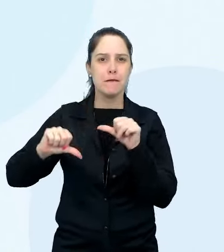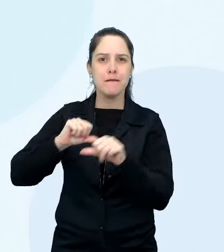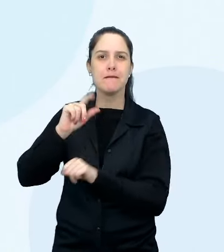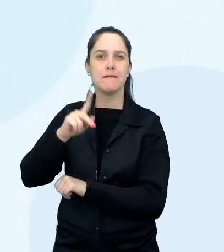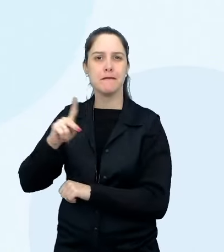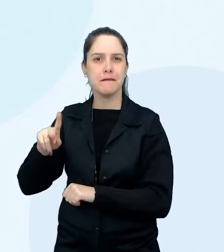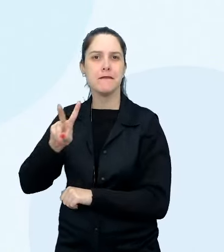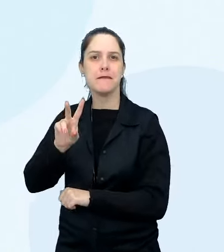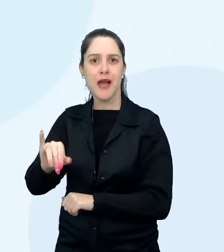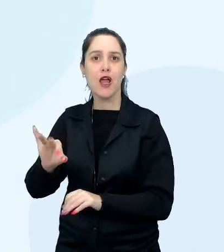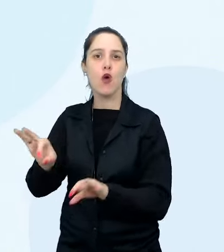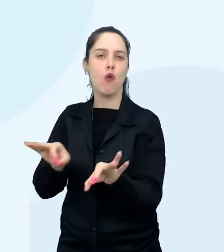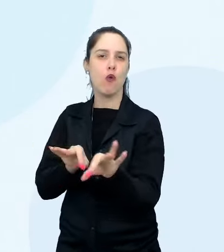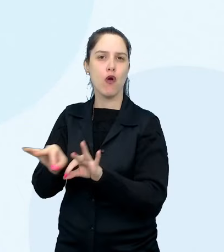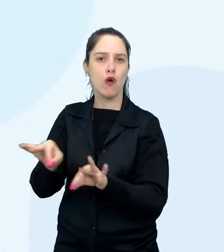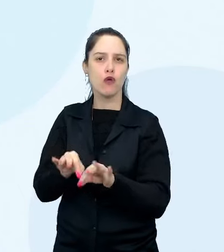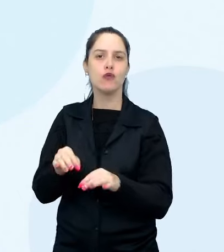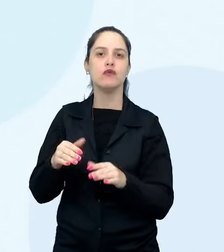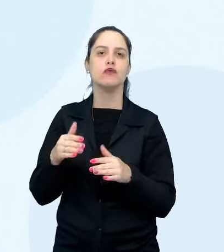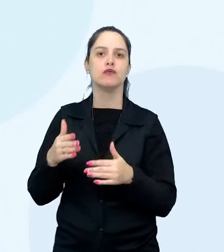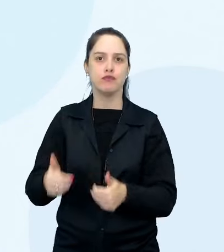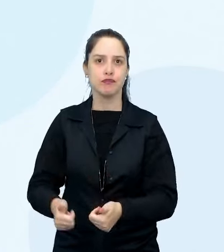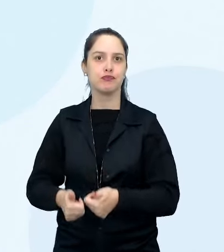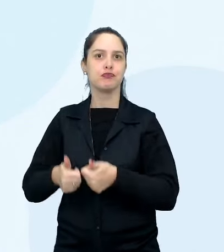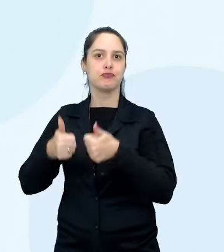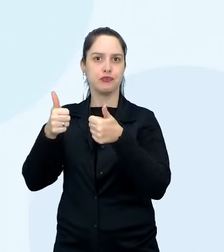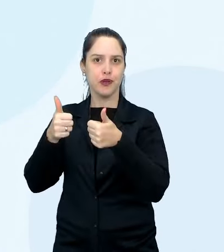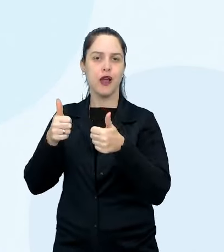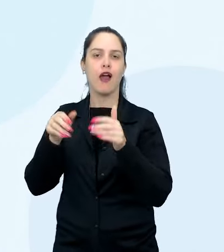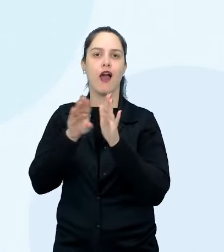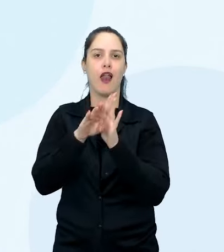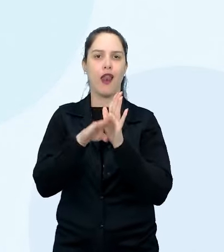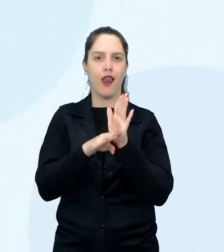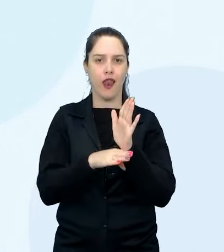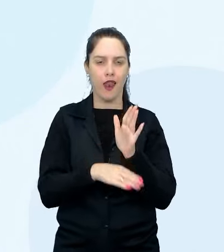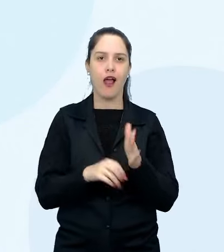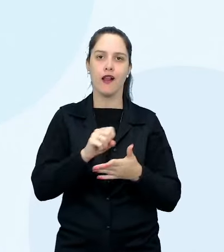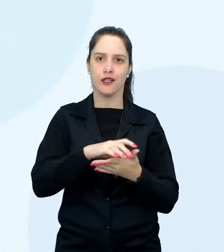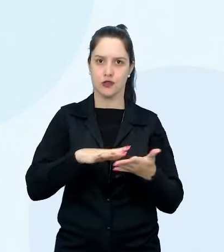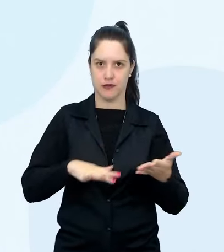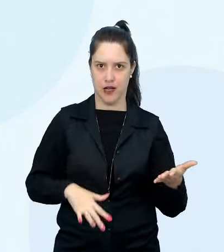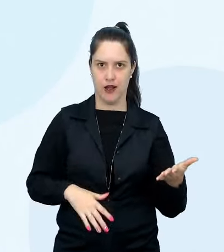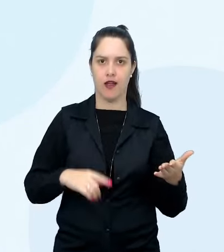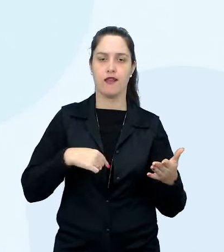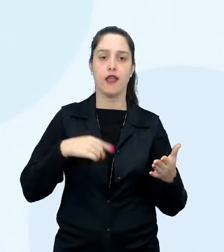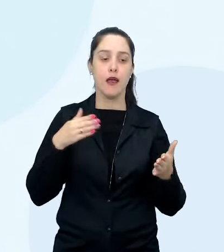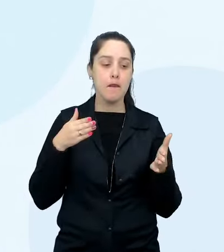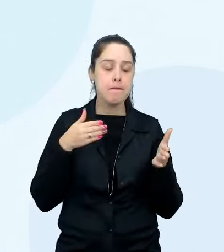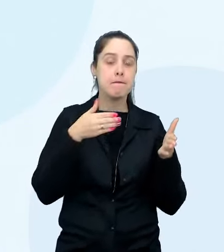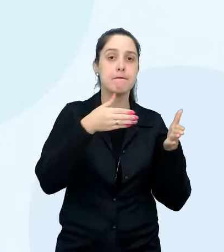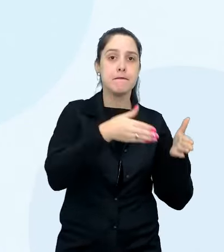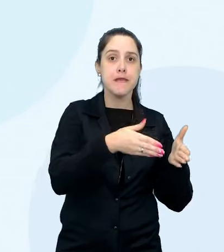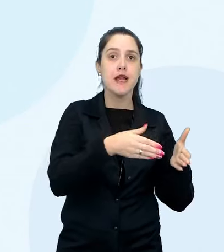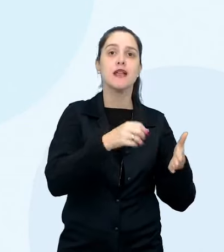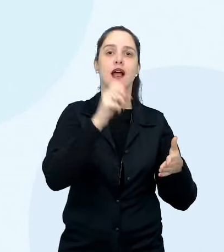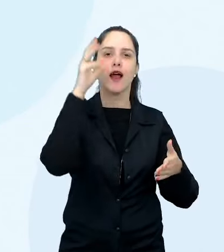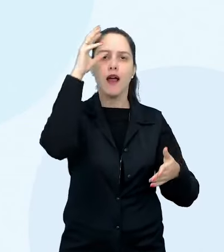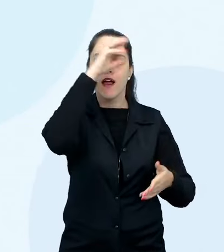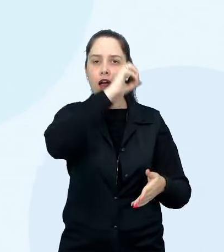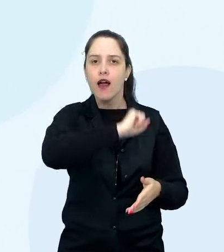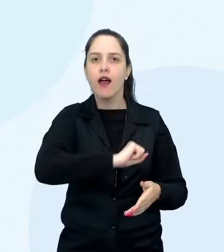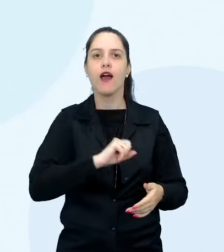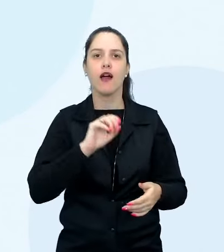vai organizar todo o processo, elaborar as atividades e mediar essa aprendizagem.